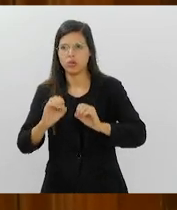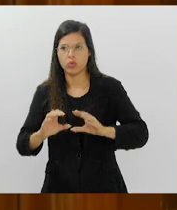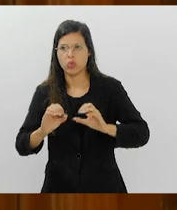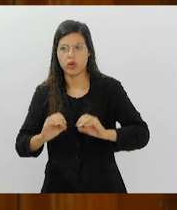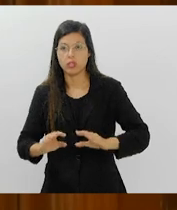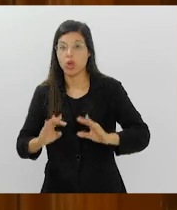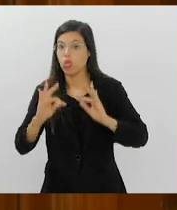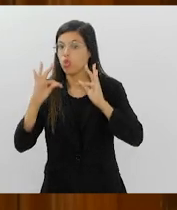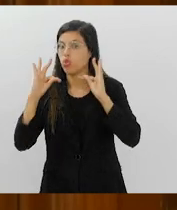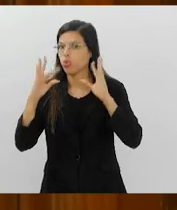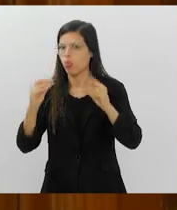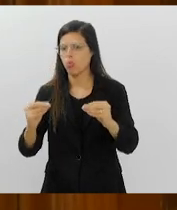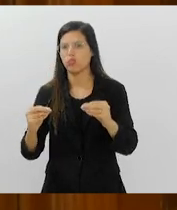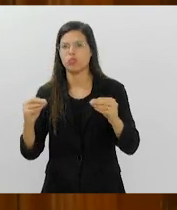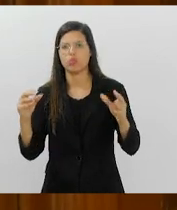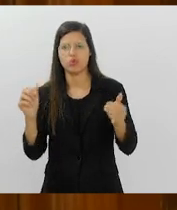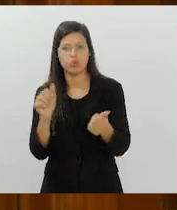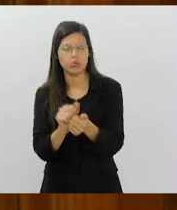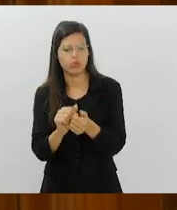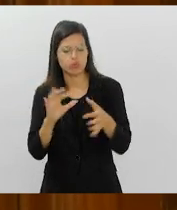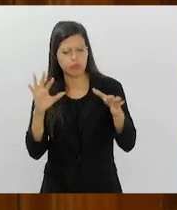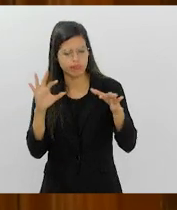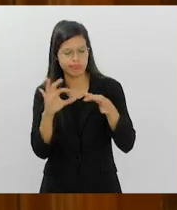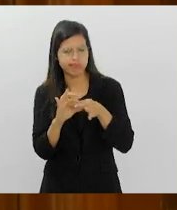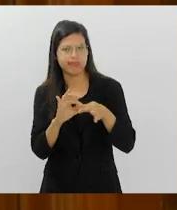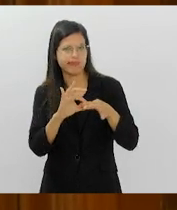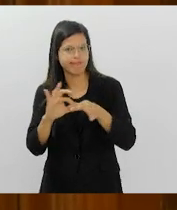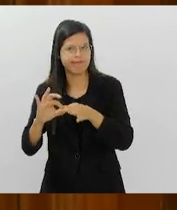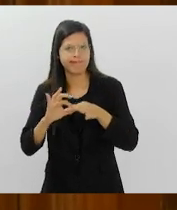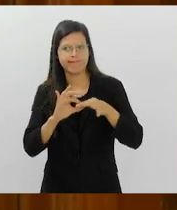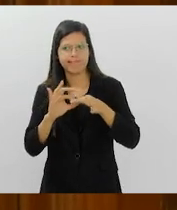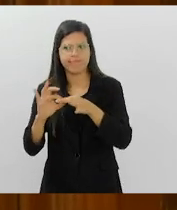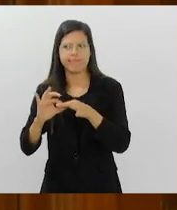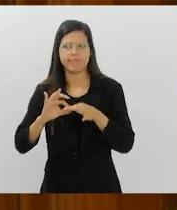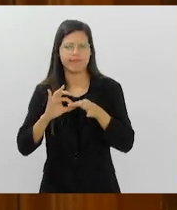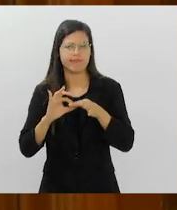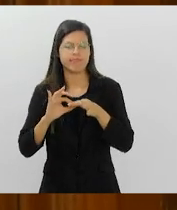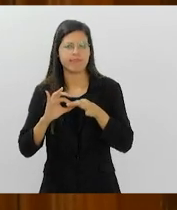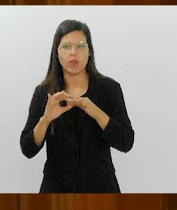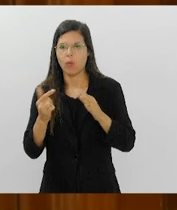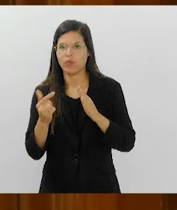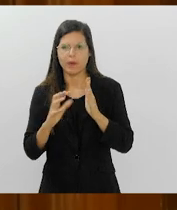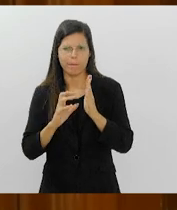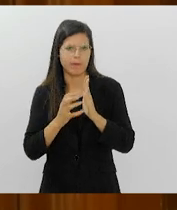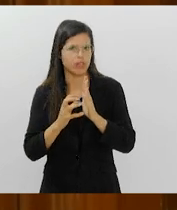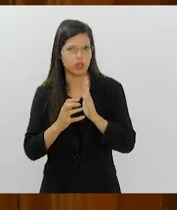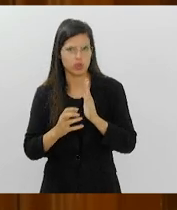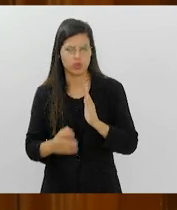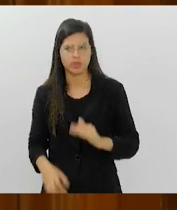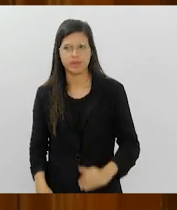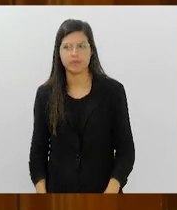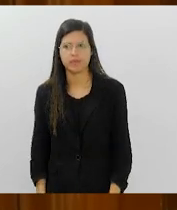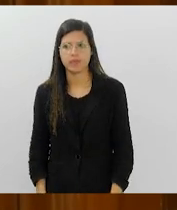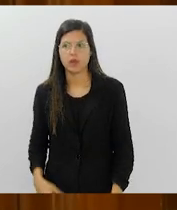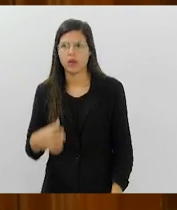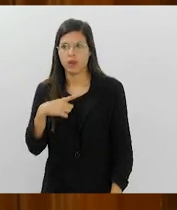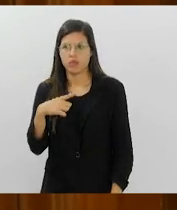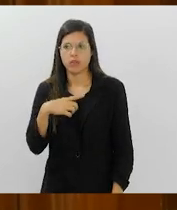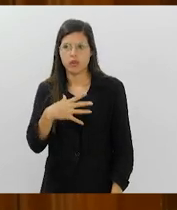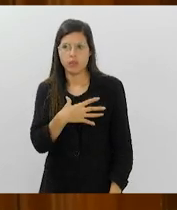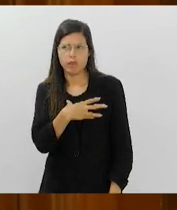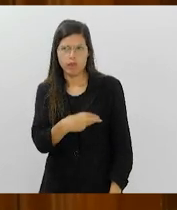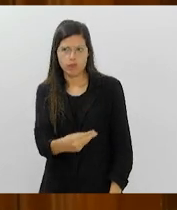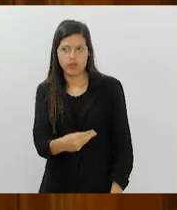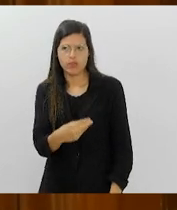foram todos juntos, realmente uma mobilização apartidária. Eu tenho filhos, então